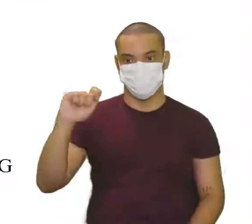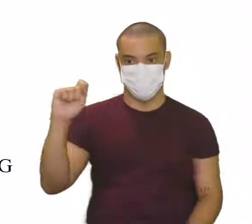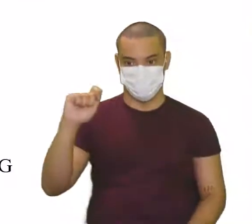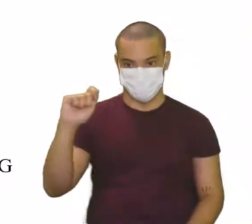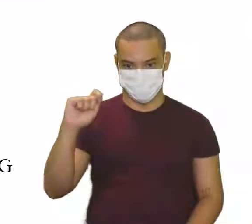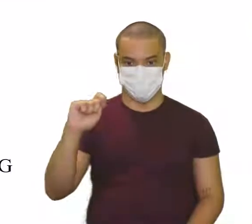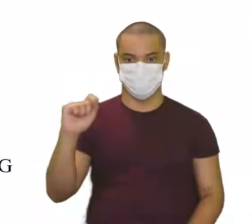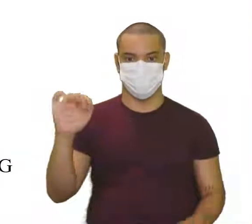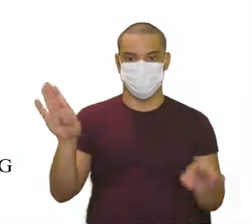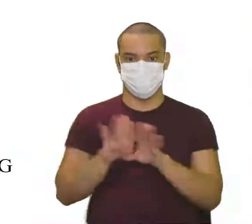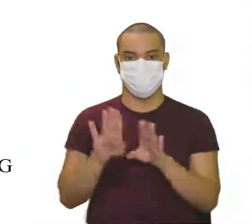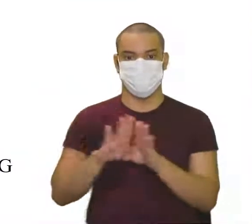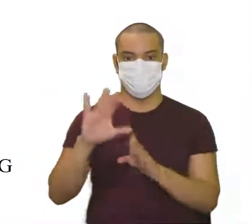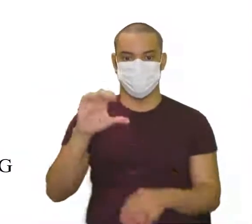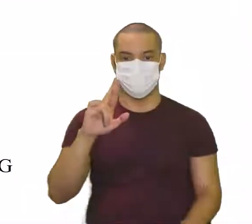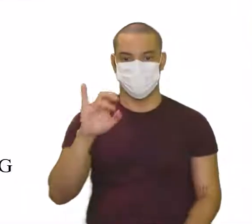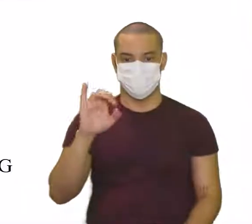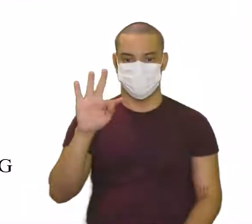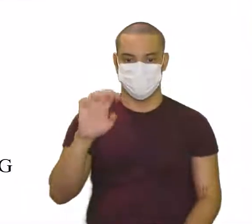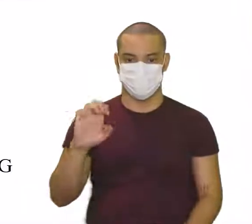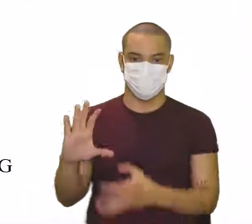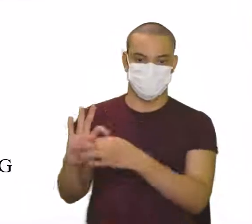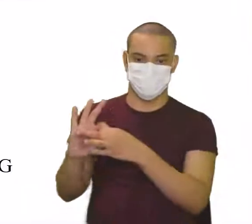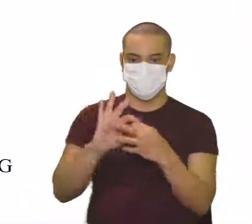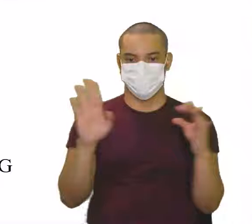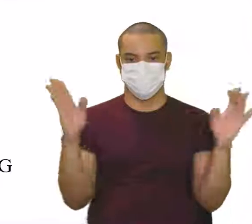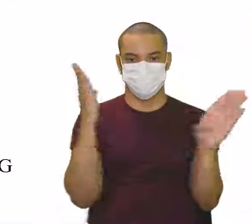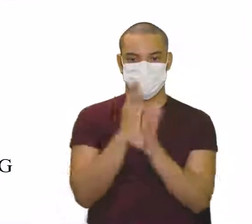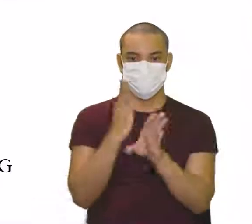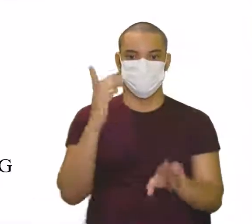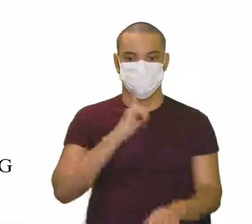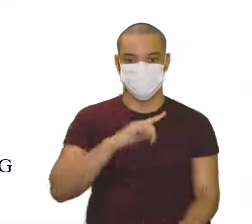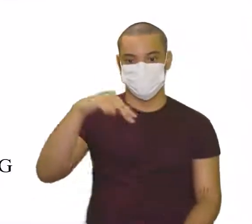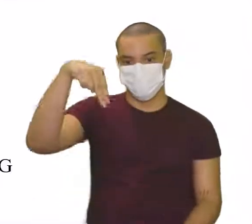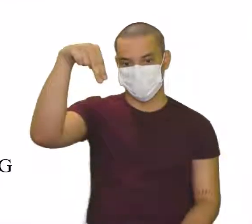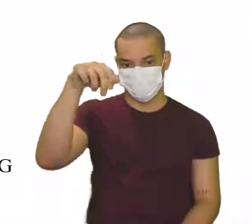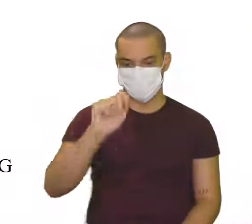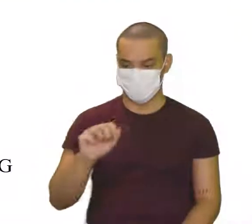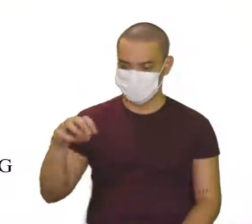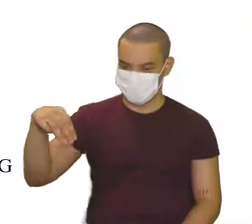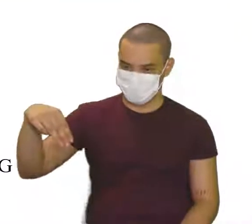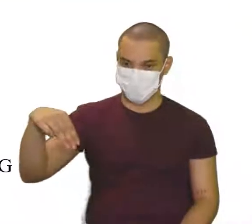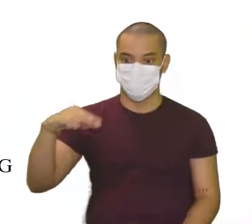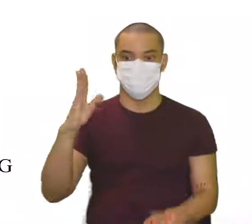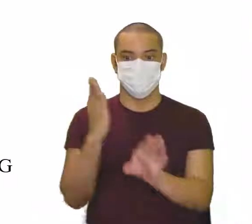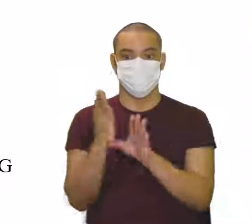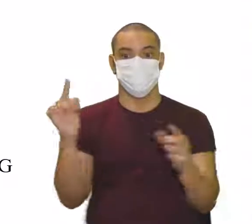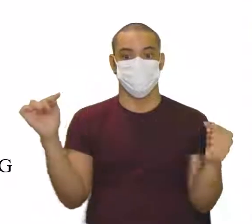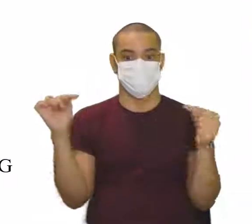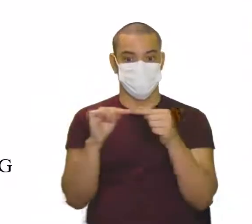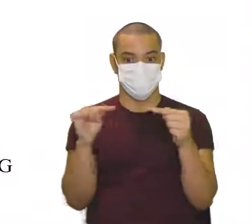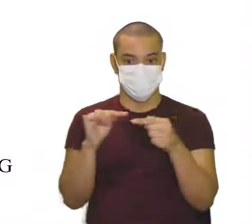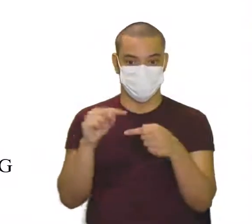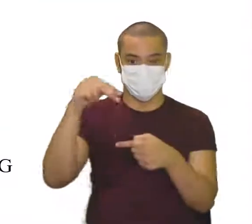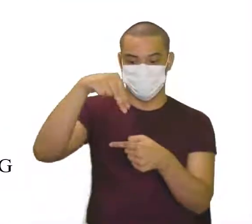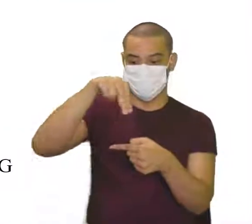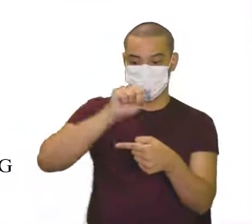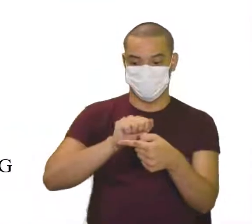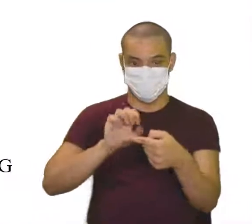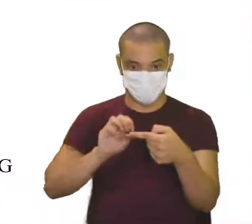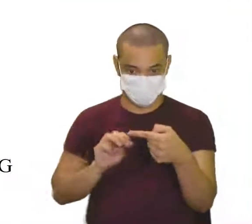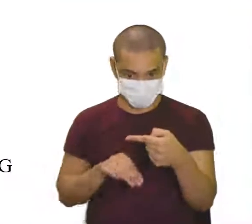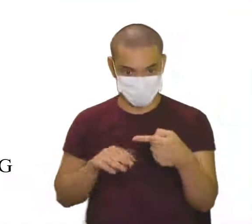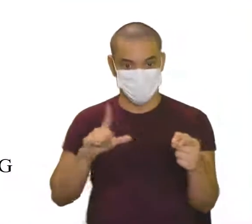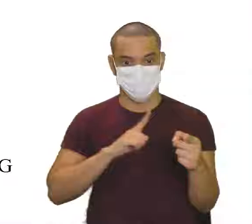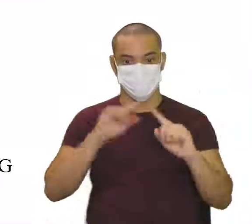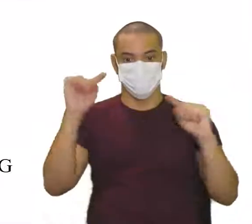De corrente. Então, eu tenho aqui, ó, Newton, ampere, metro. Combinando aqui essas unidades, nós temos o